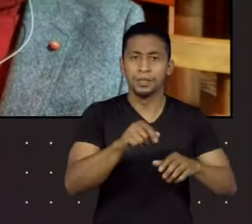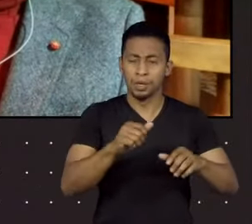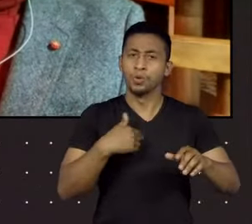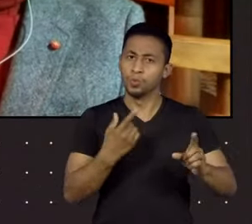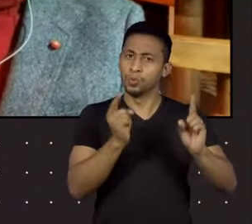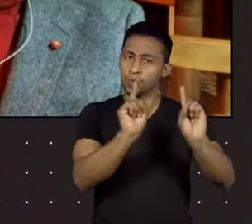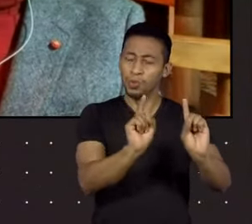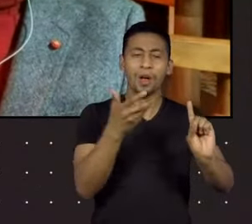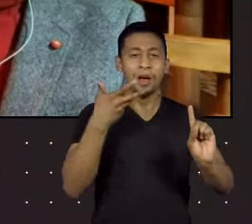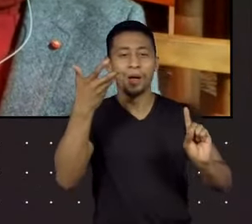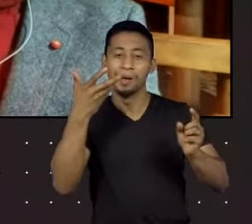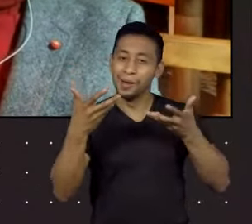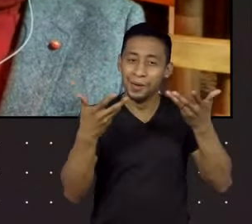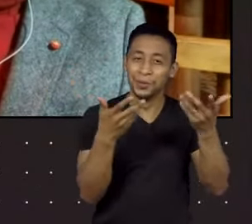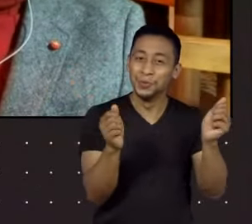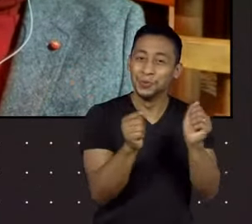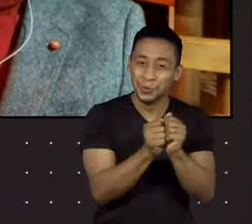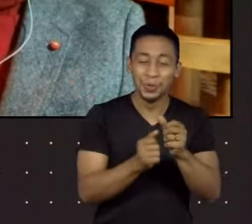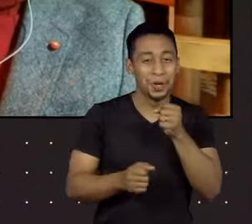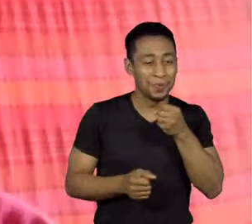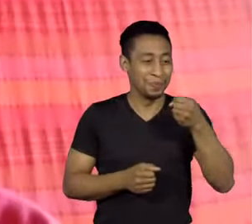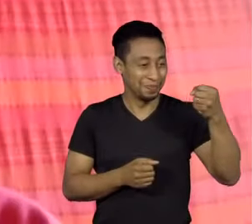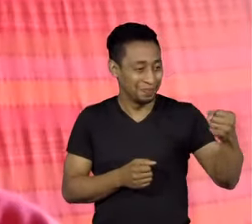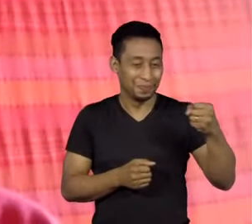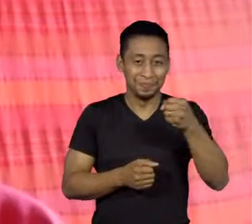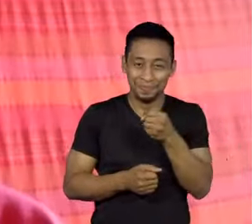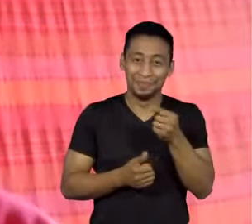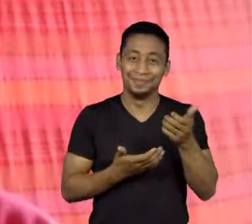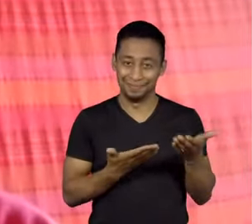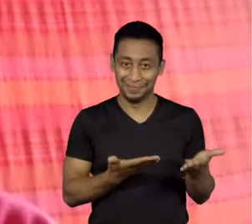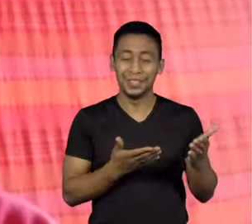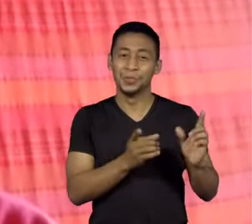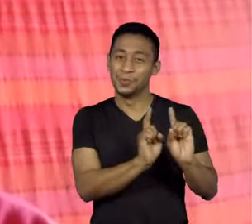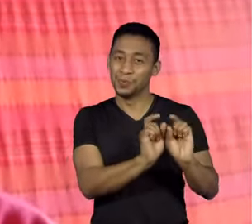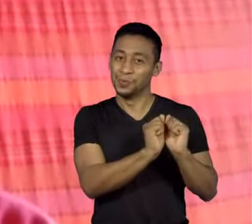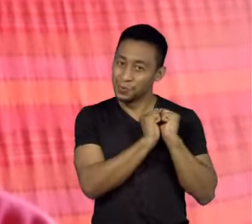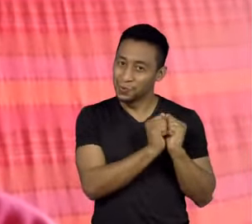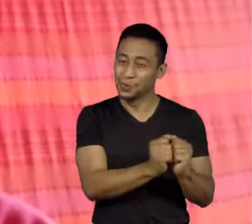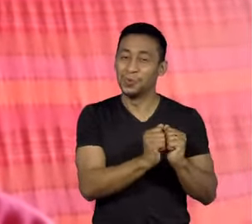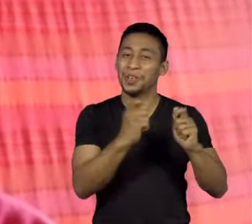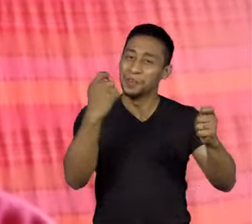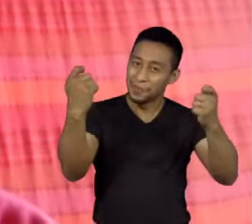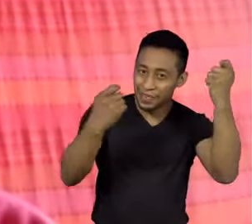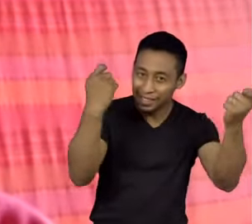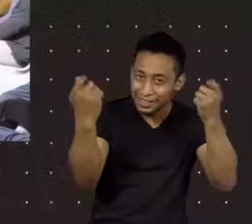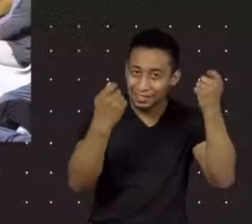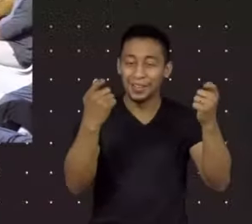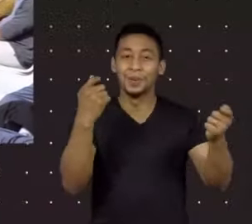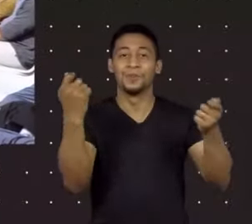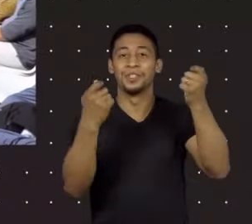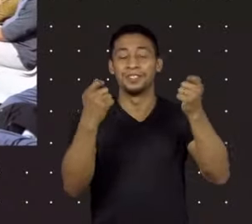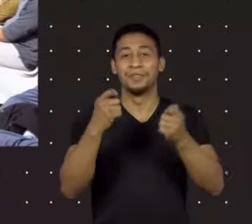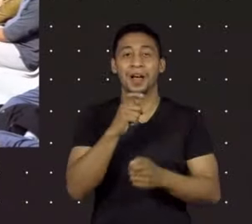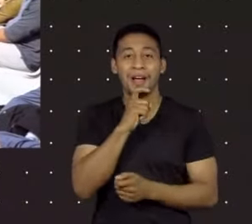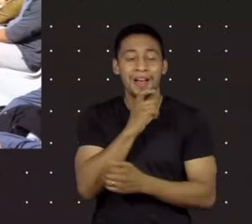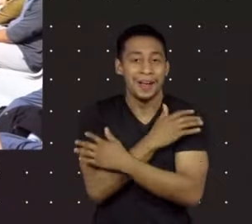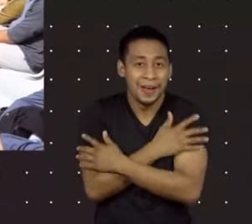ele, de poder ter compartilhado o microfone com ele, de ter estado com ele em festivais, Festival de Campos do